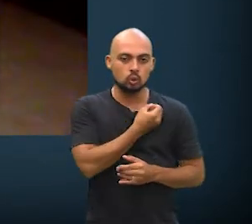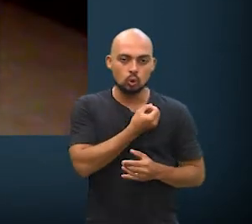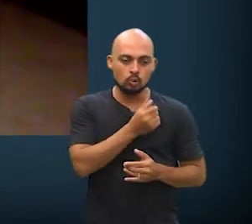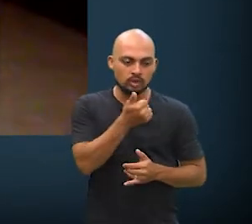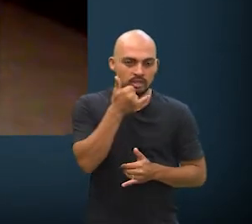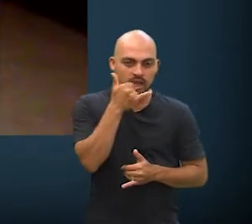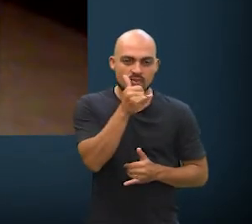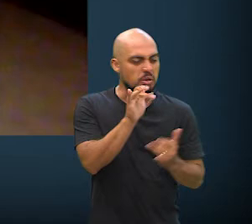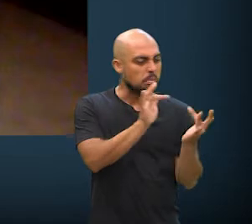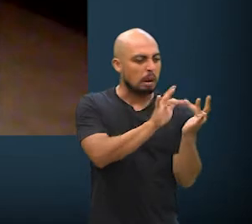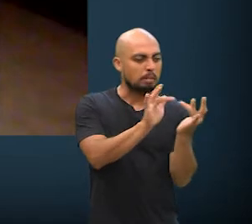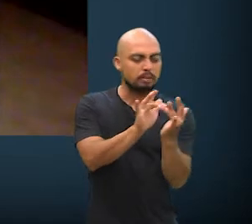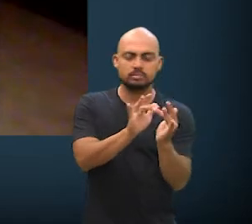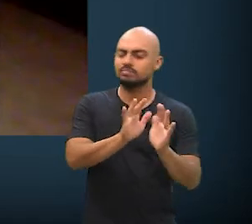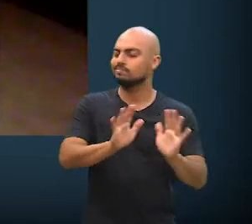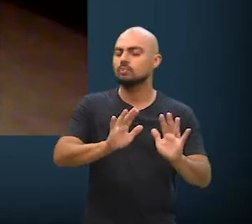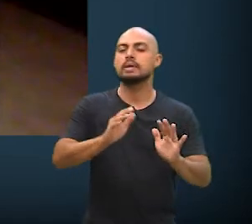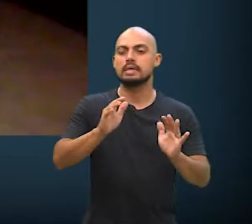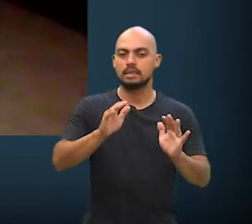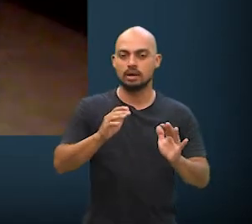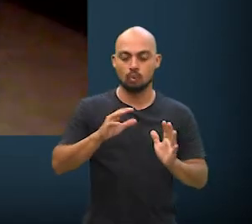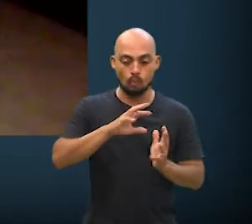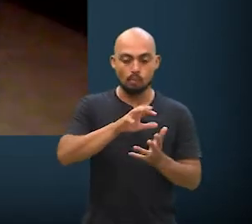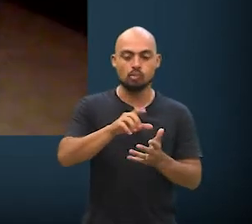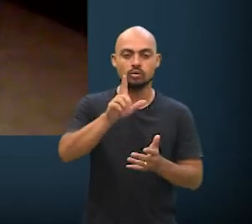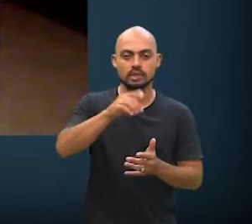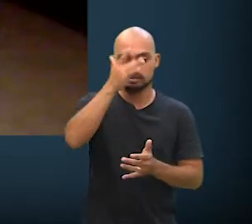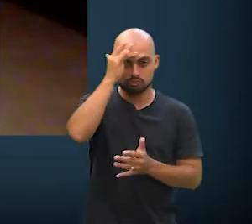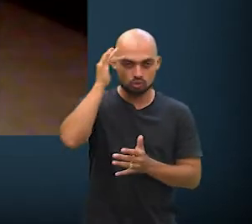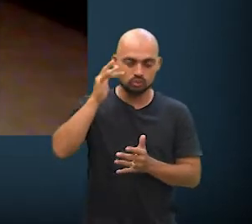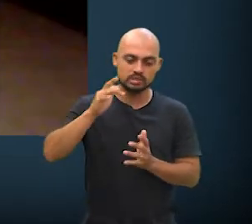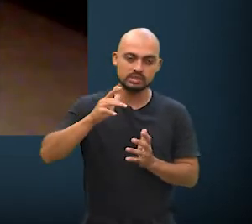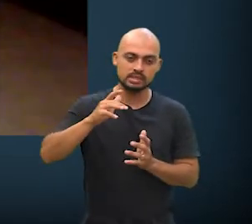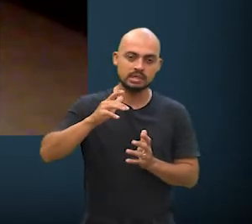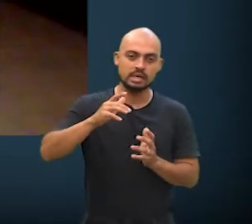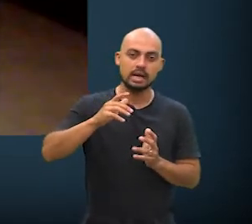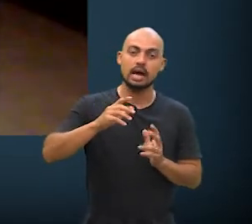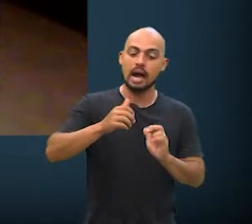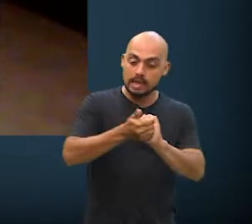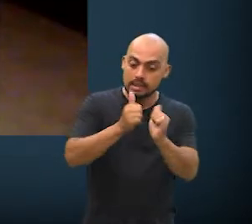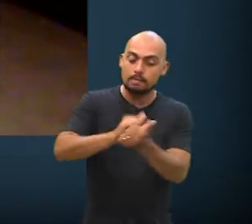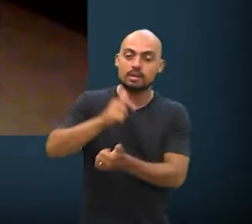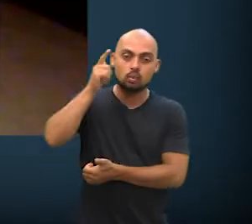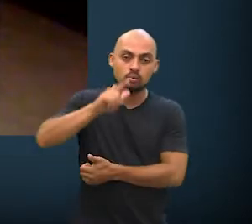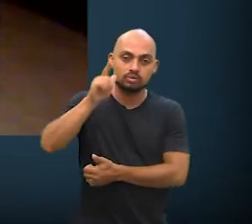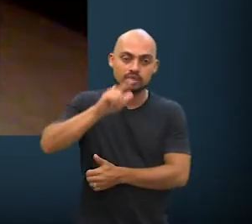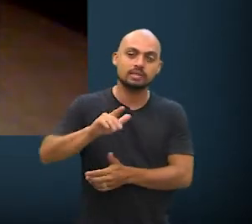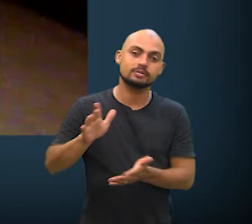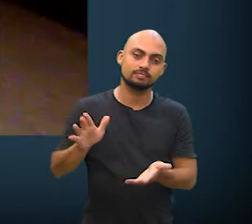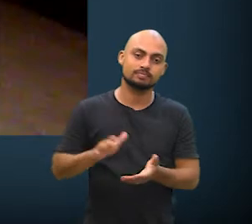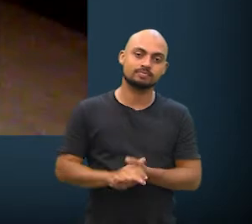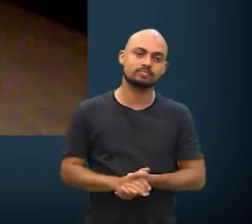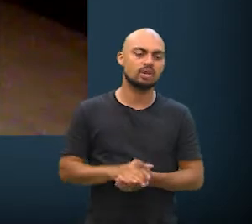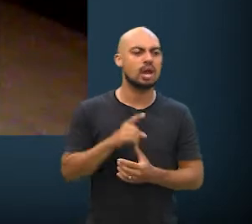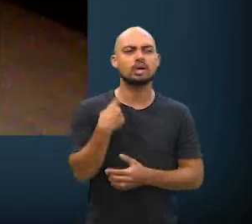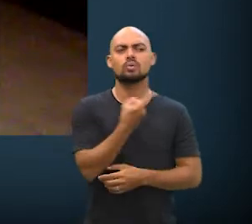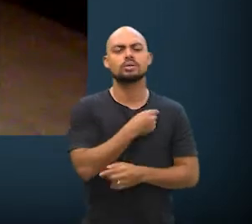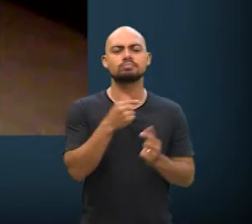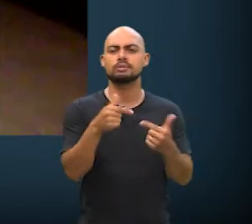adaptar. Nós vimos que o mundo ele literalmente se fechou em 2, 3 dias. O que a gente vai trabalhar com